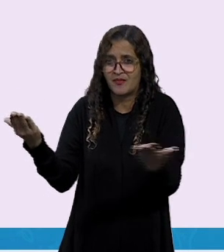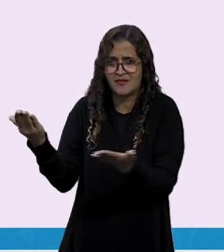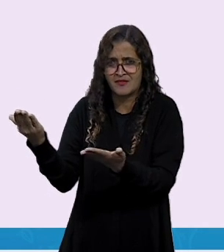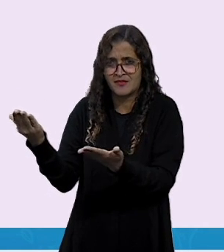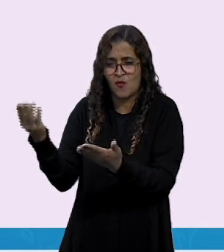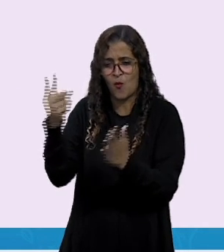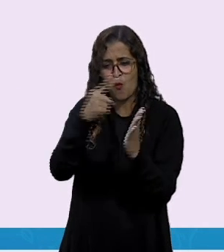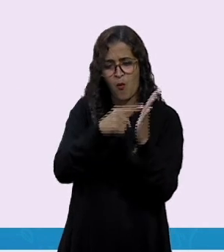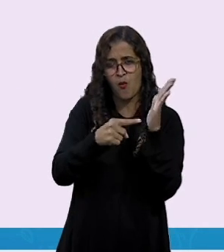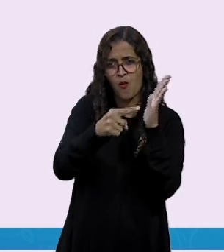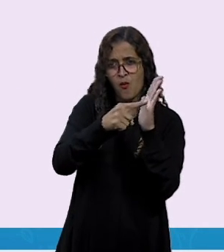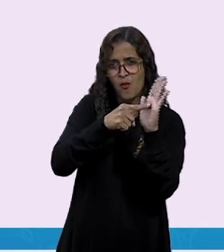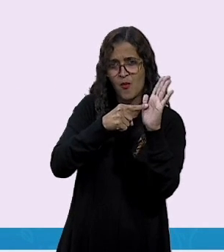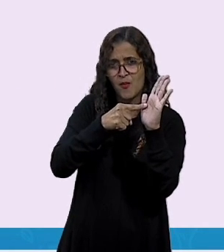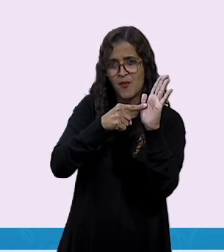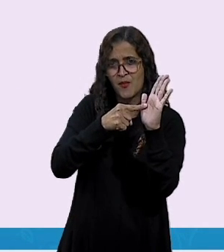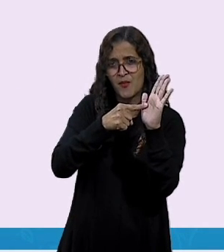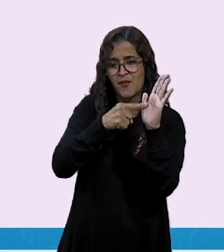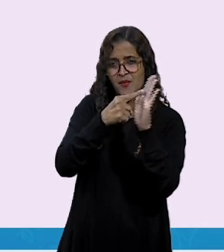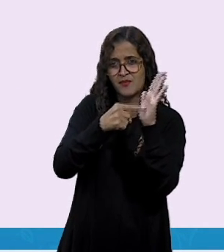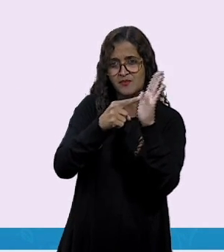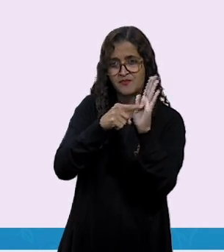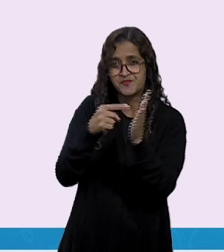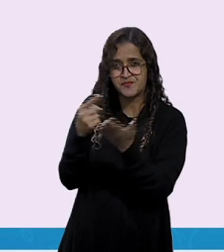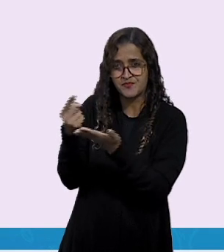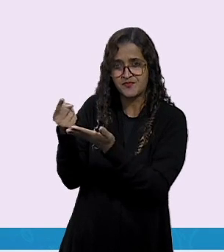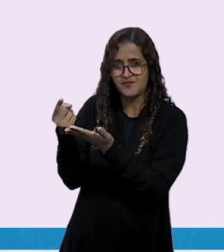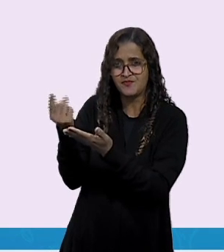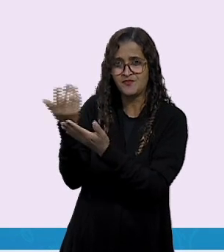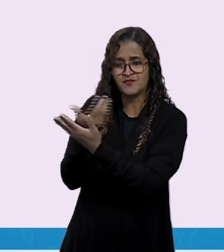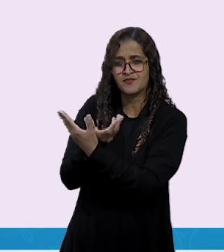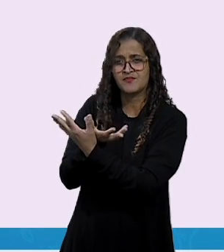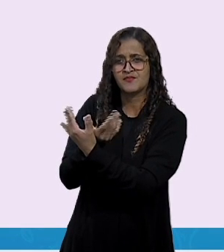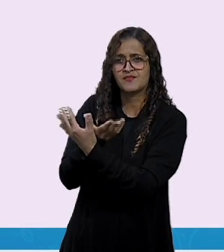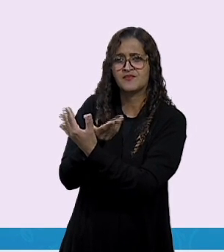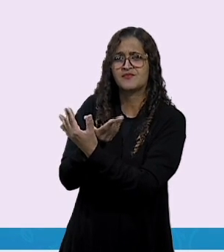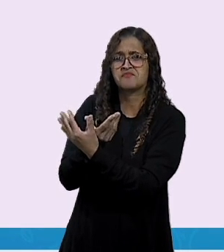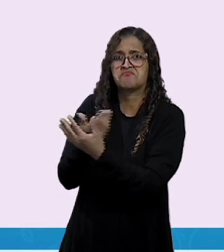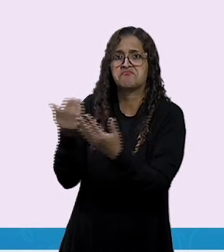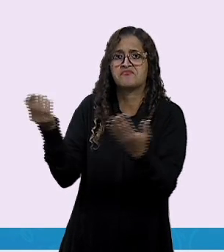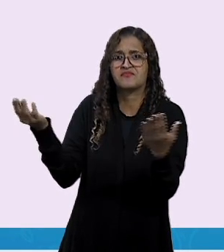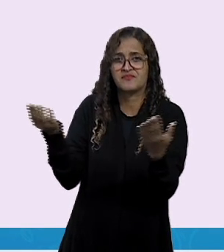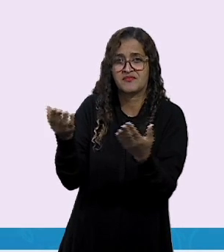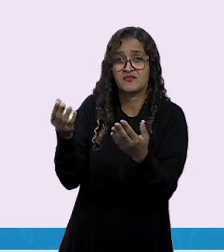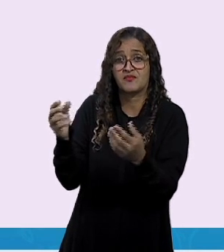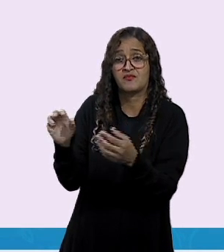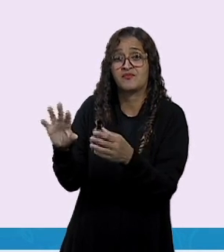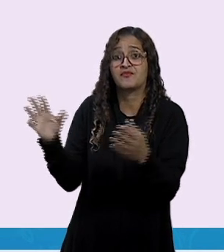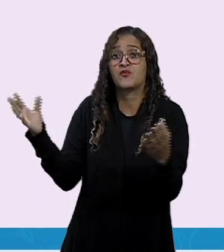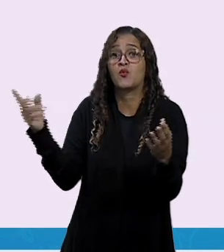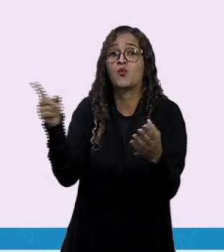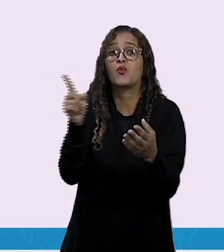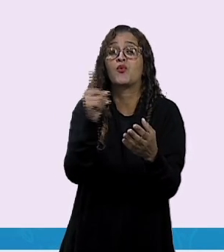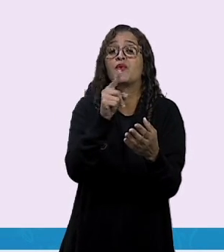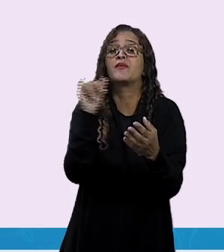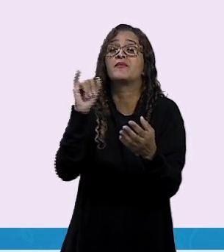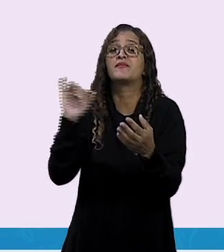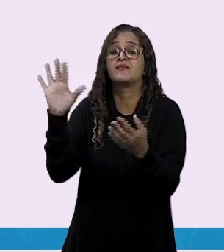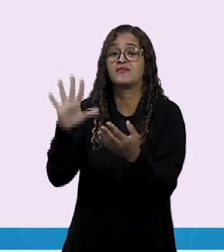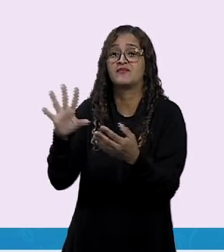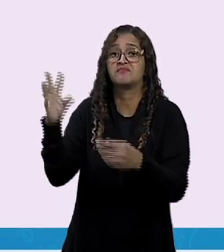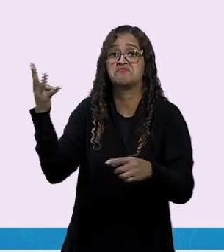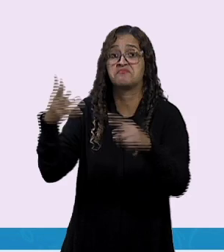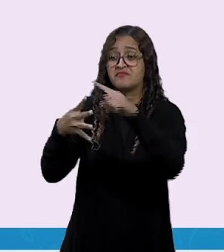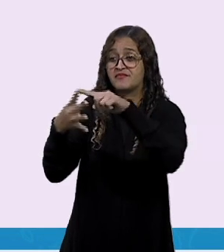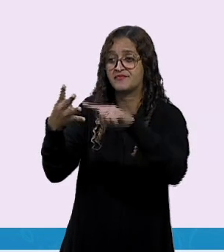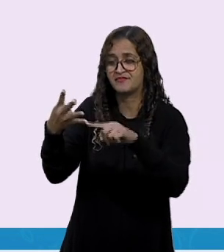Vamos marcar? Aqui a gente tem a borboleta, a pulpa, a lagarta. Então, a primeira a gente sabe que é quando os ovos são